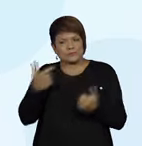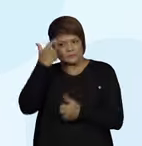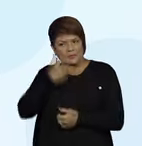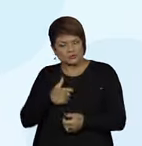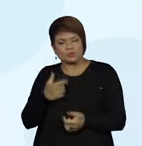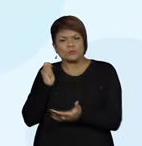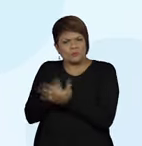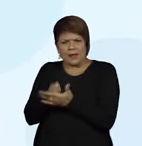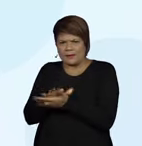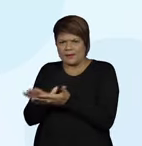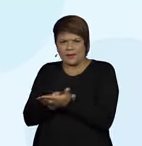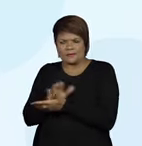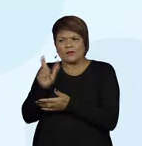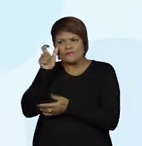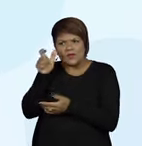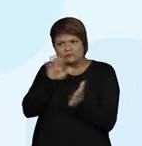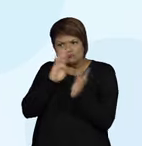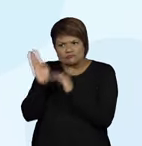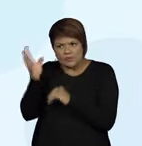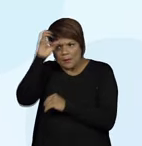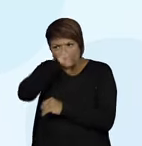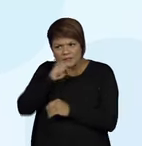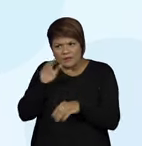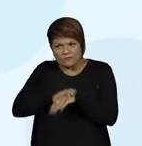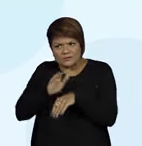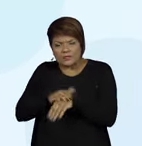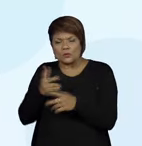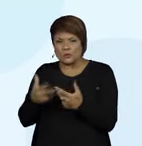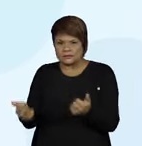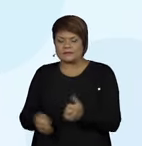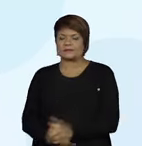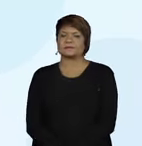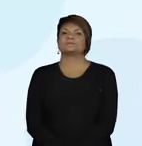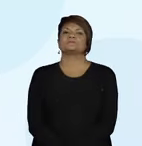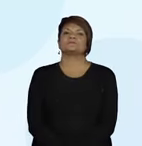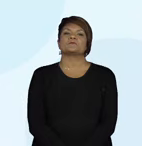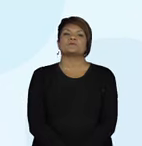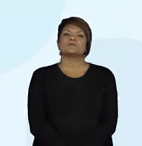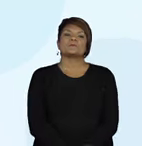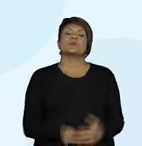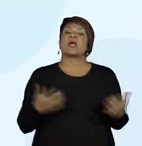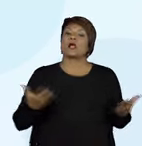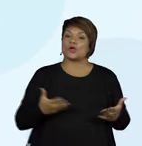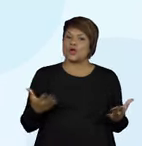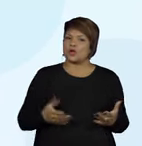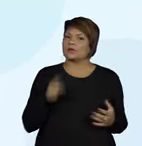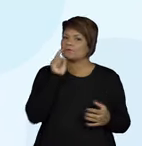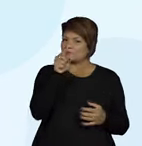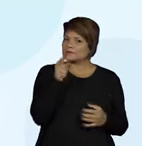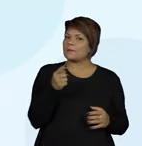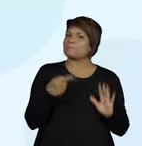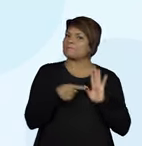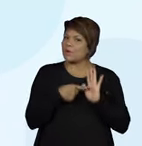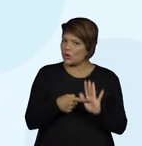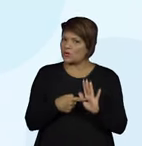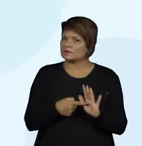nada. Então, mostra aí para mim na tela de vocês, ou no material de vocês,